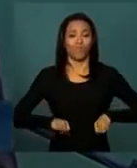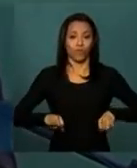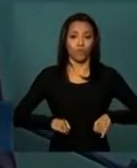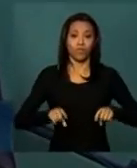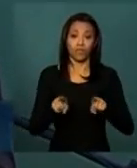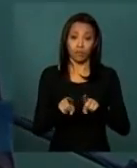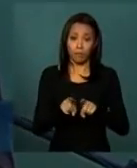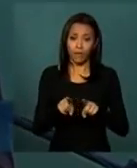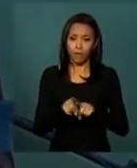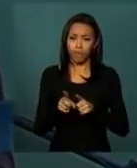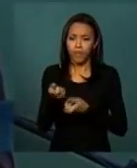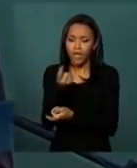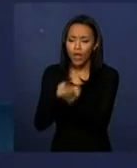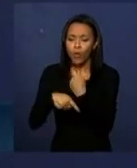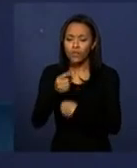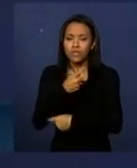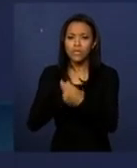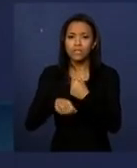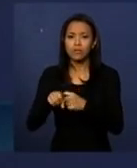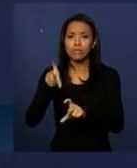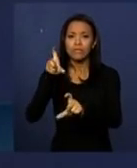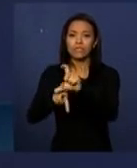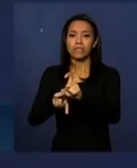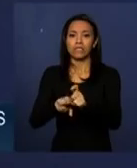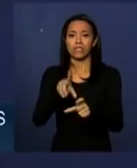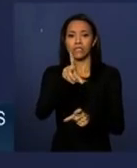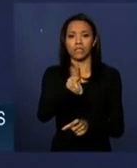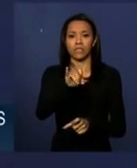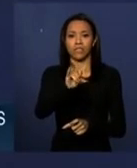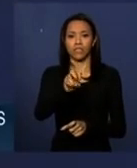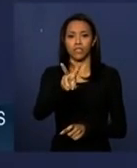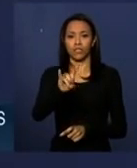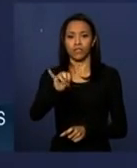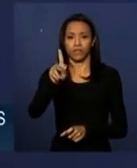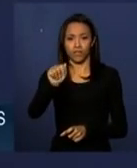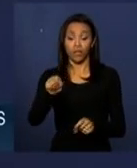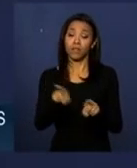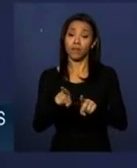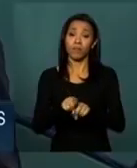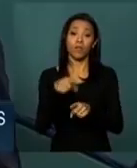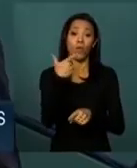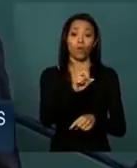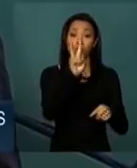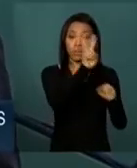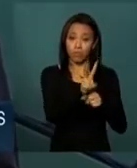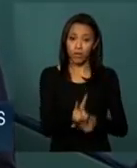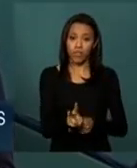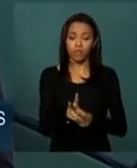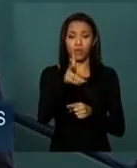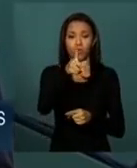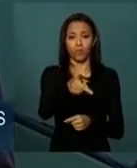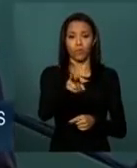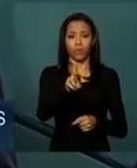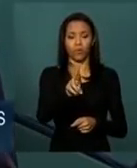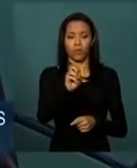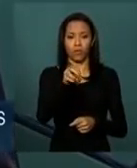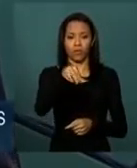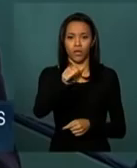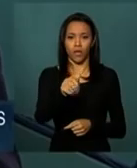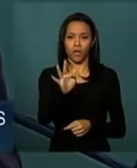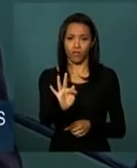débitos do agricultor familiar, novos créditos que foram criados pelo PRONAF, Importantes ações como o